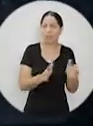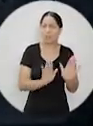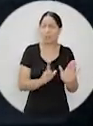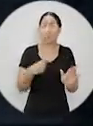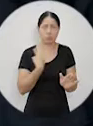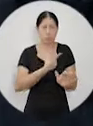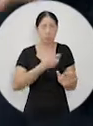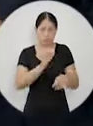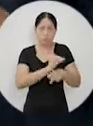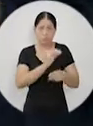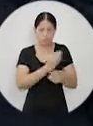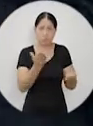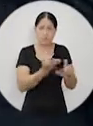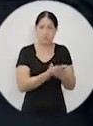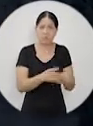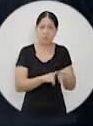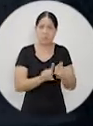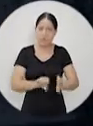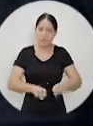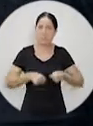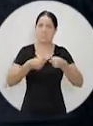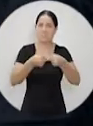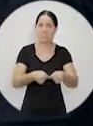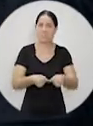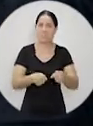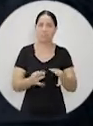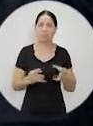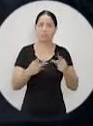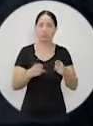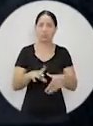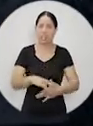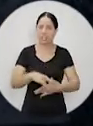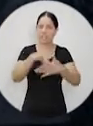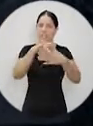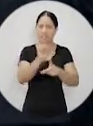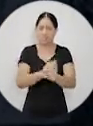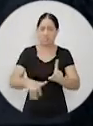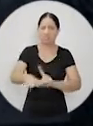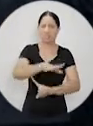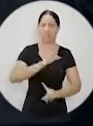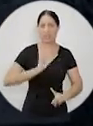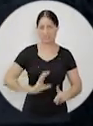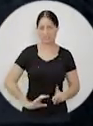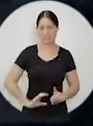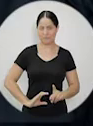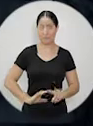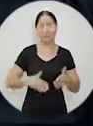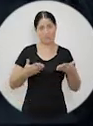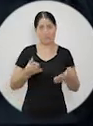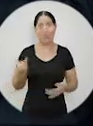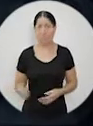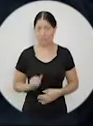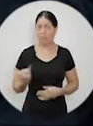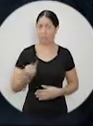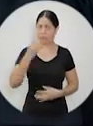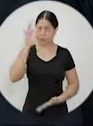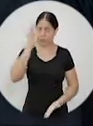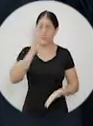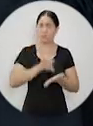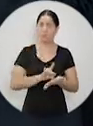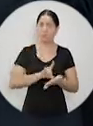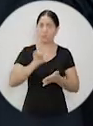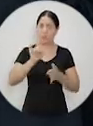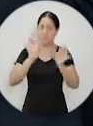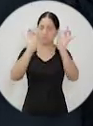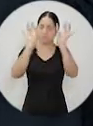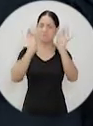processos. A nossa tarefa é cuidar da advocacia, mas a advocacia brasileira lidera a sociedade civil brasileira. E isso é muito importante, porque isso é um